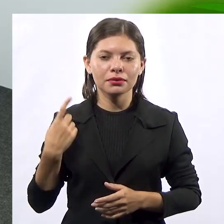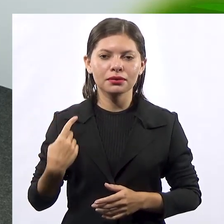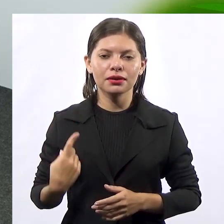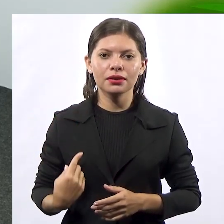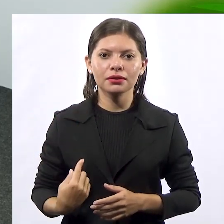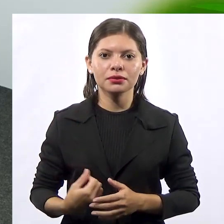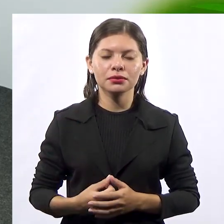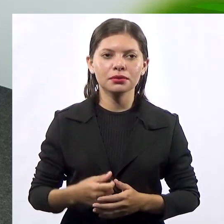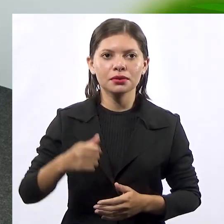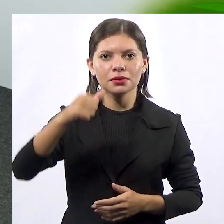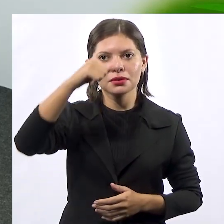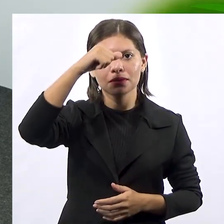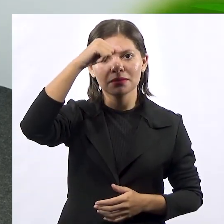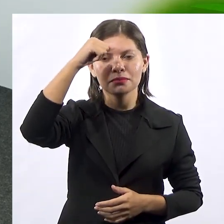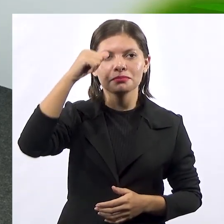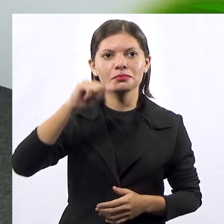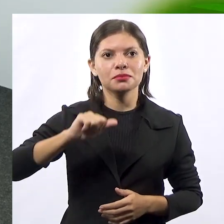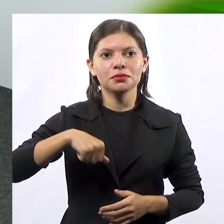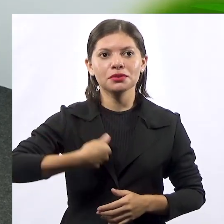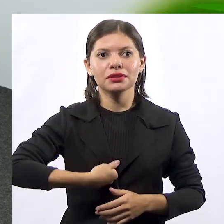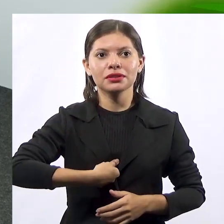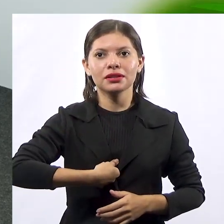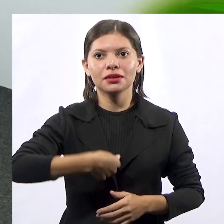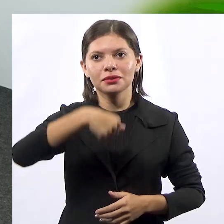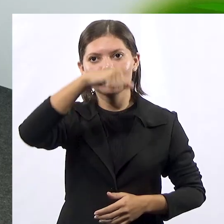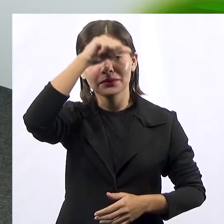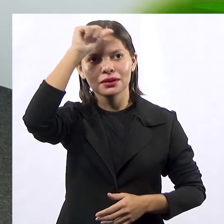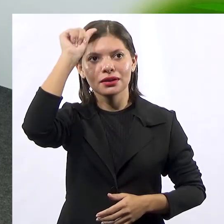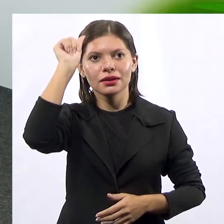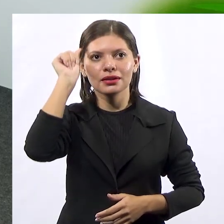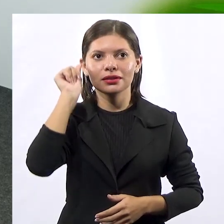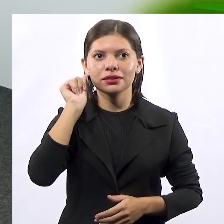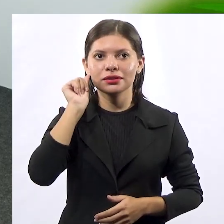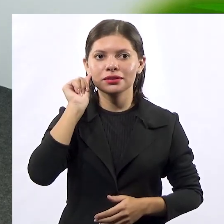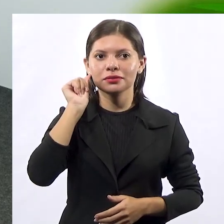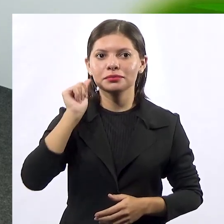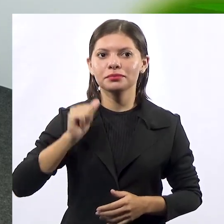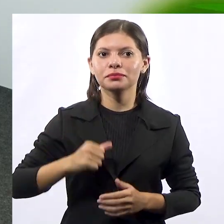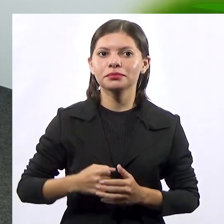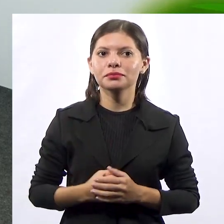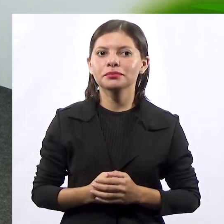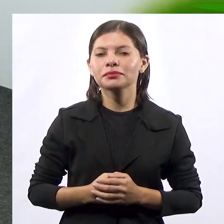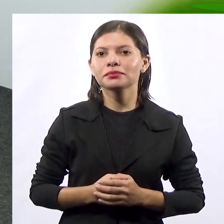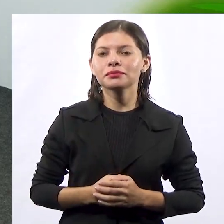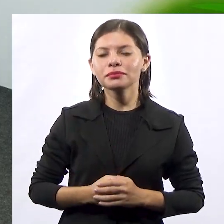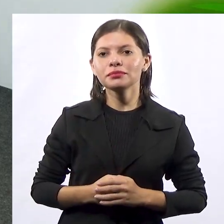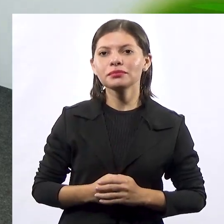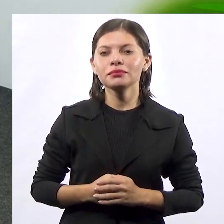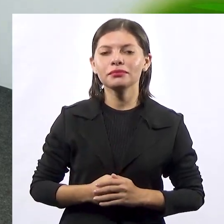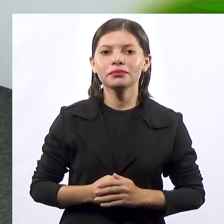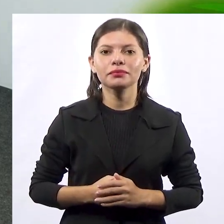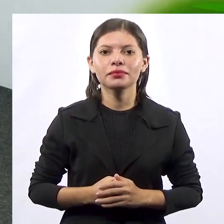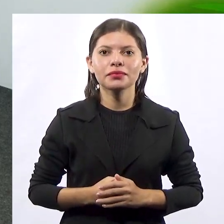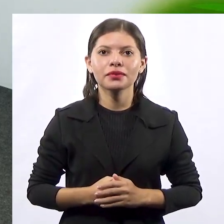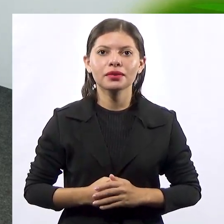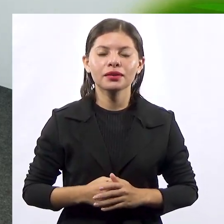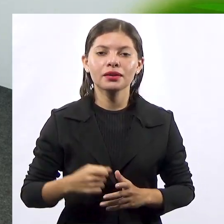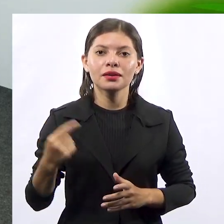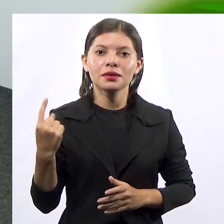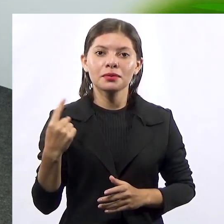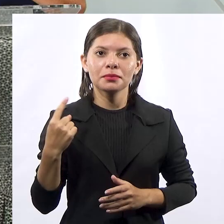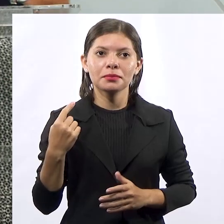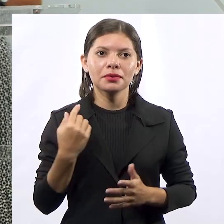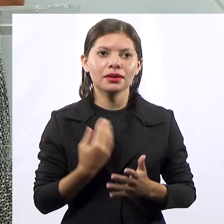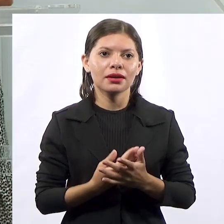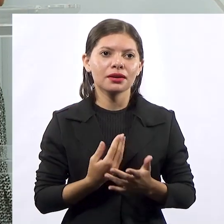encaracolado e o sinal que me identifica na comunidade surda é este. Bem, na primeira aula